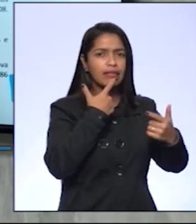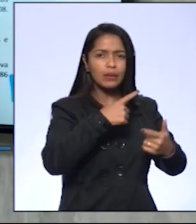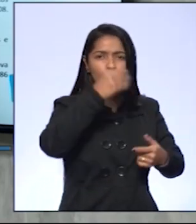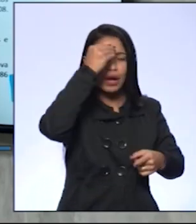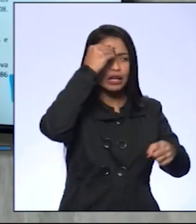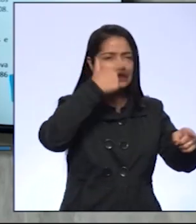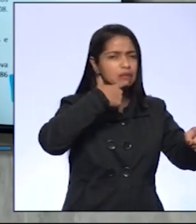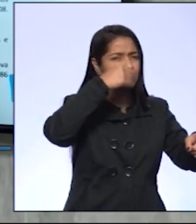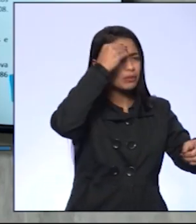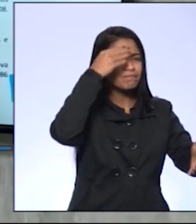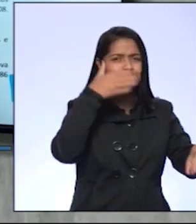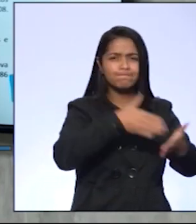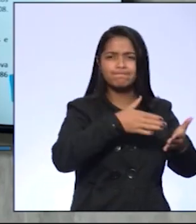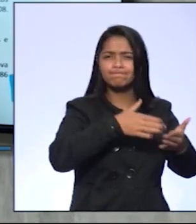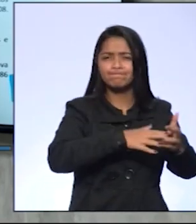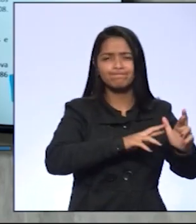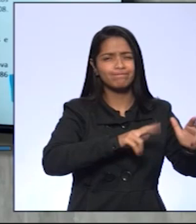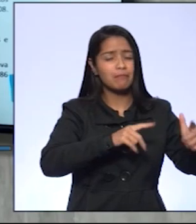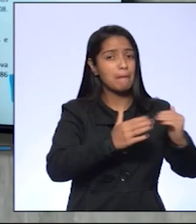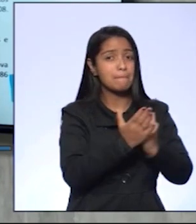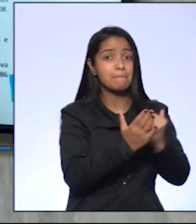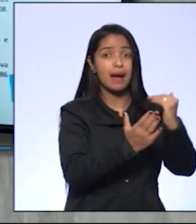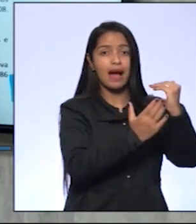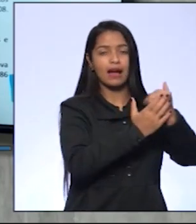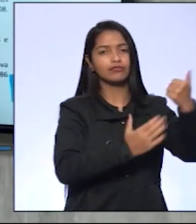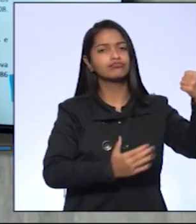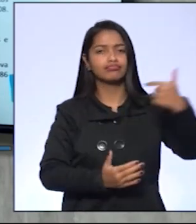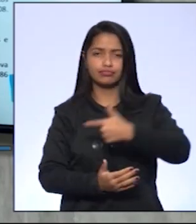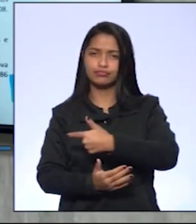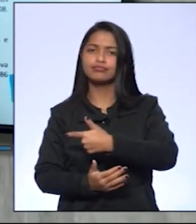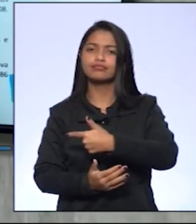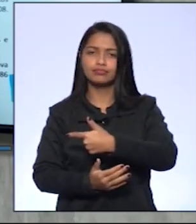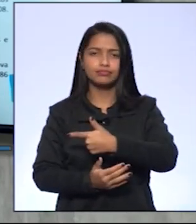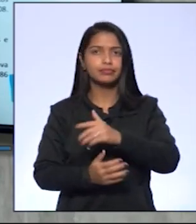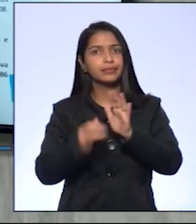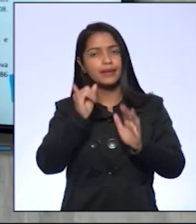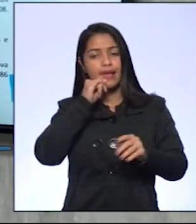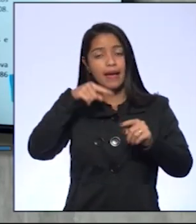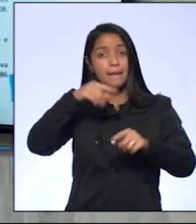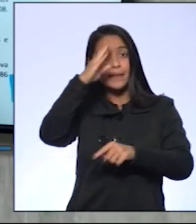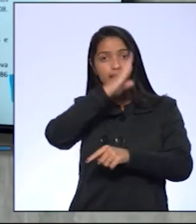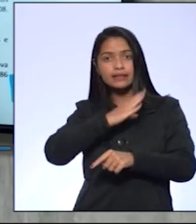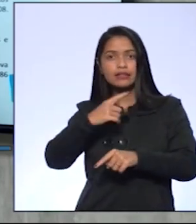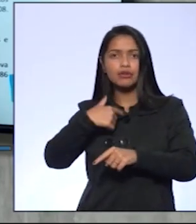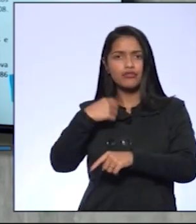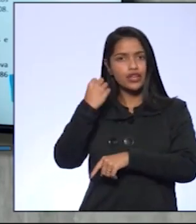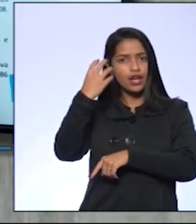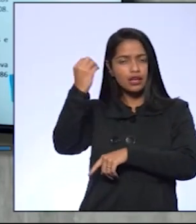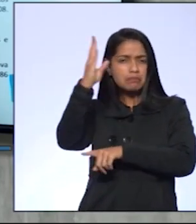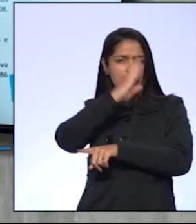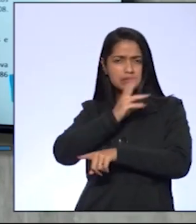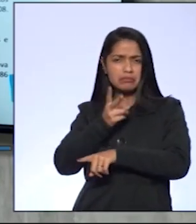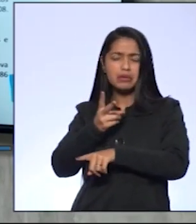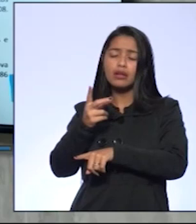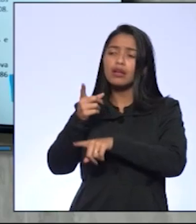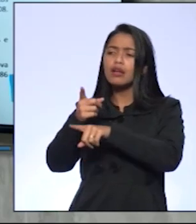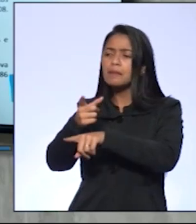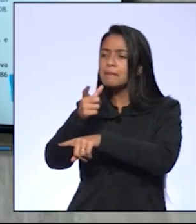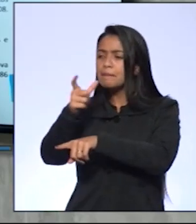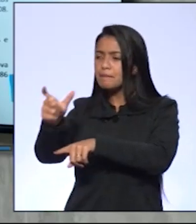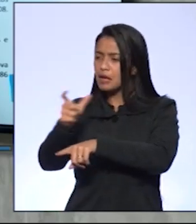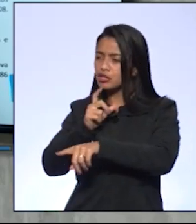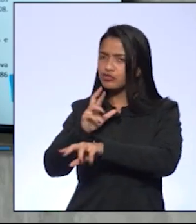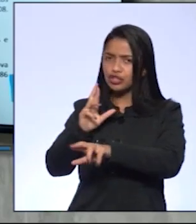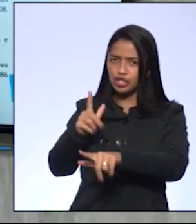for e a gente consegue se entender, mesmo que tenha lá uma diferença, um jeito diferente de ouvir a palavra, de produzir o som